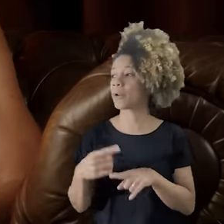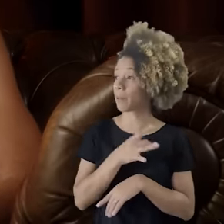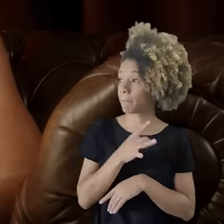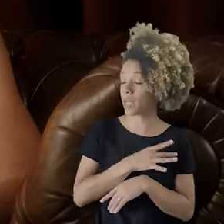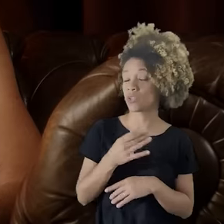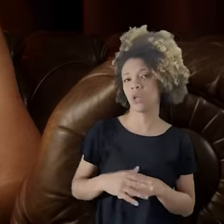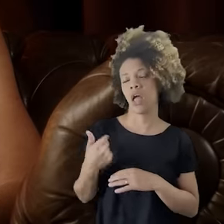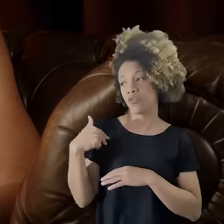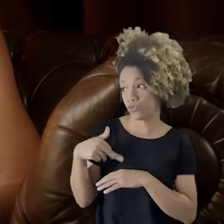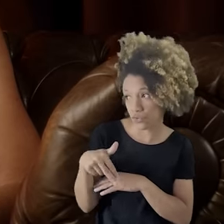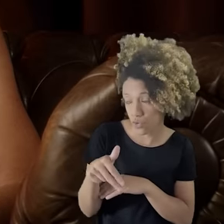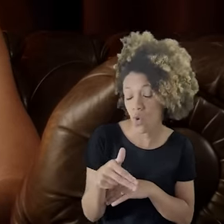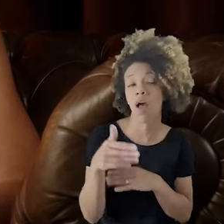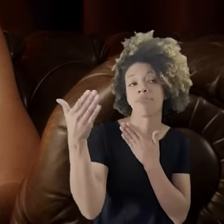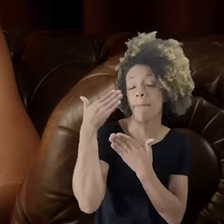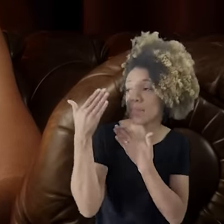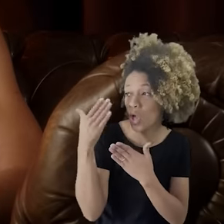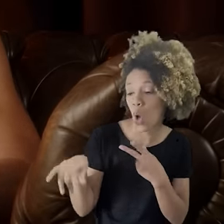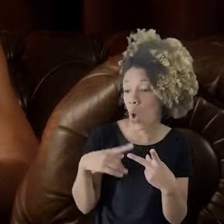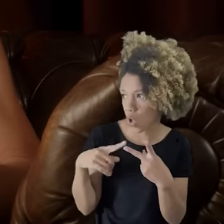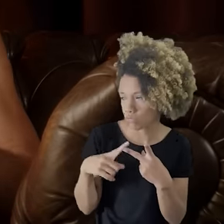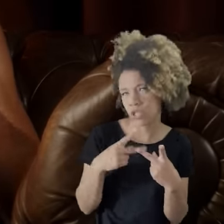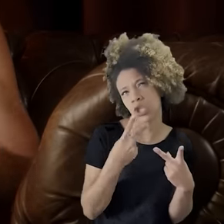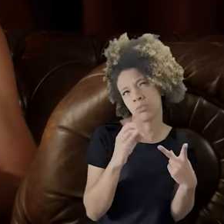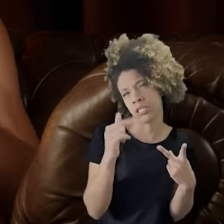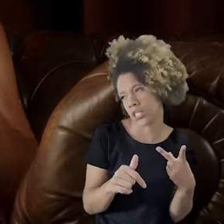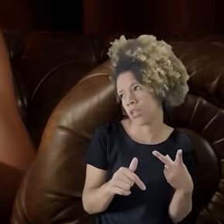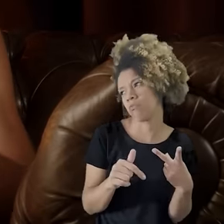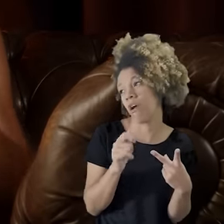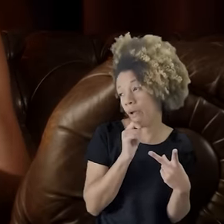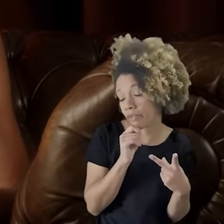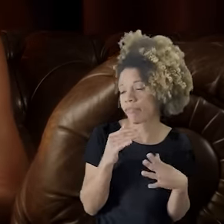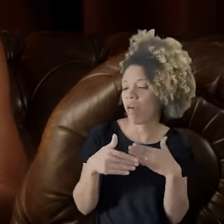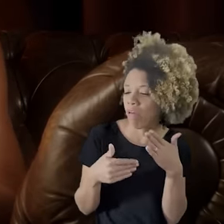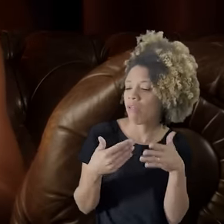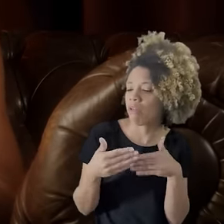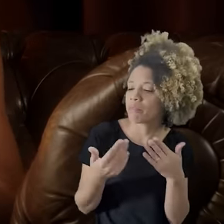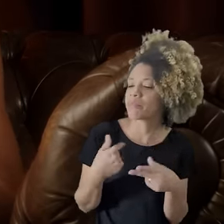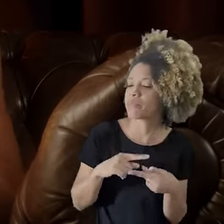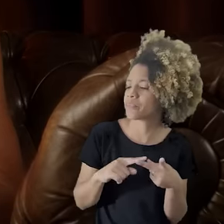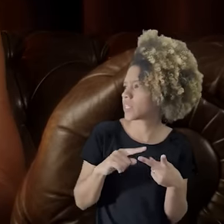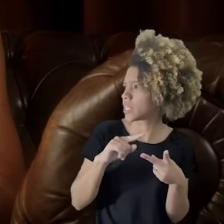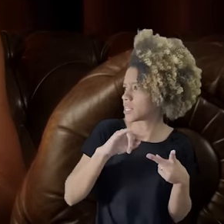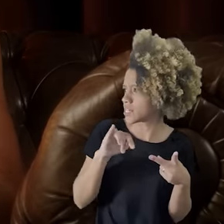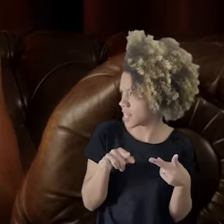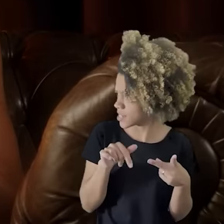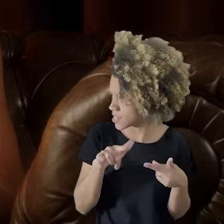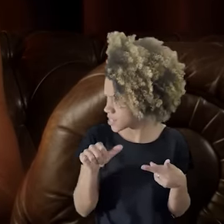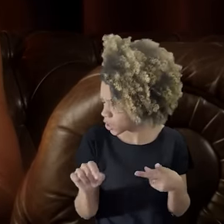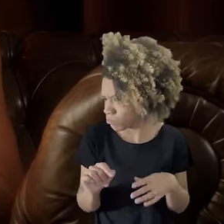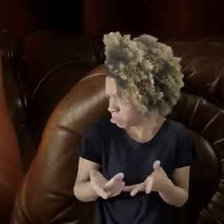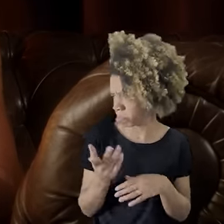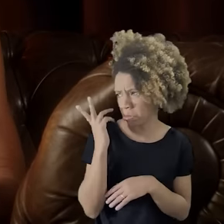aí eu vou lá na na na psicóloga só que aí em 2017 entrava ainda tava gatinhando eu ia lá do Zezinho Porque para